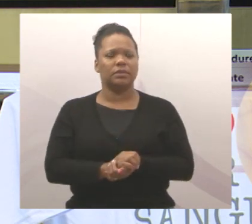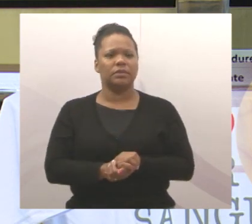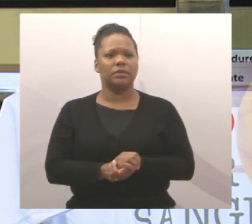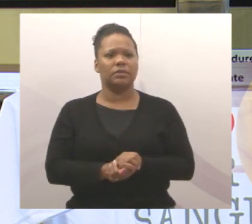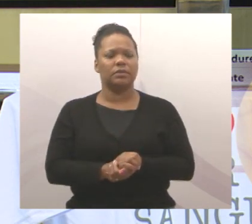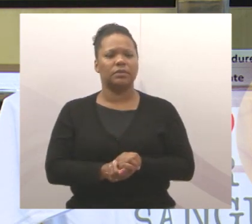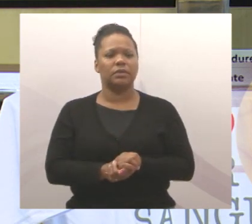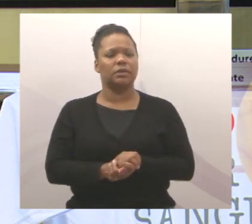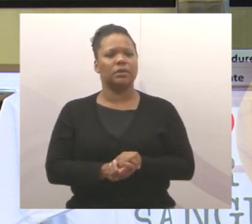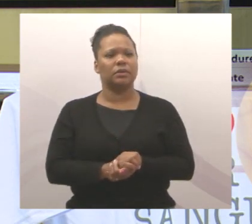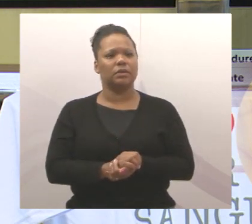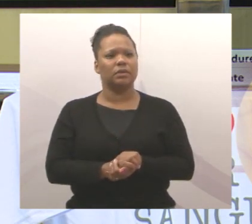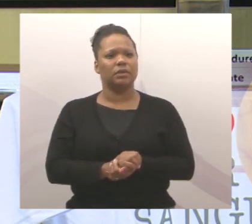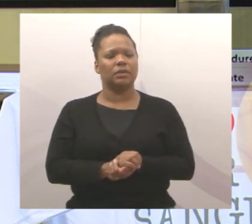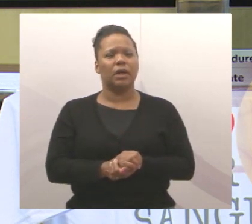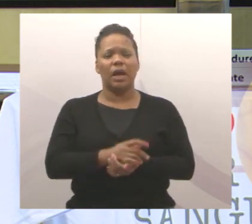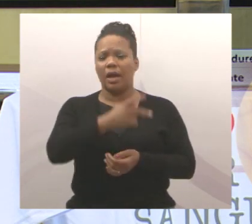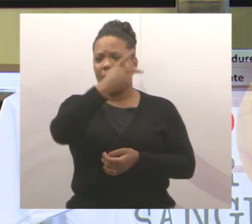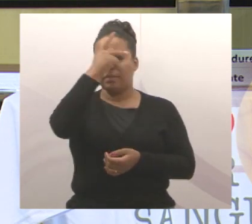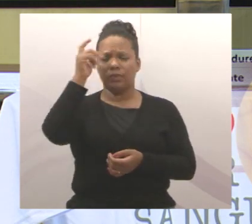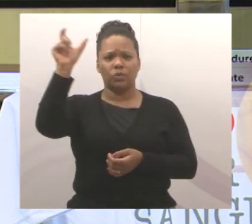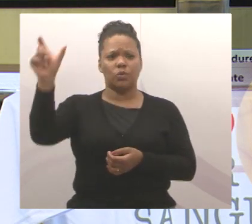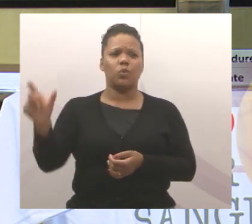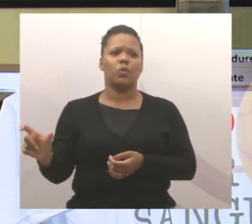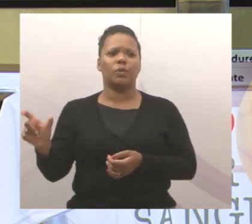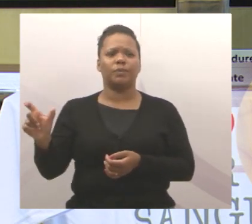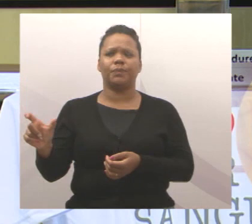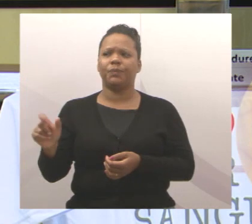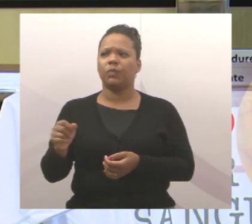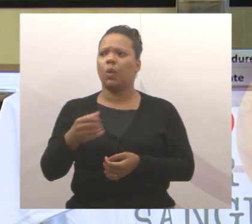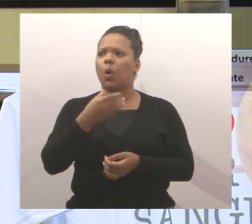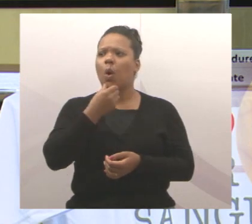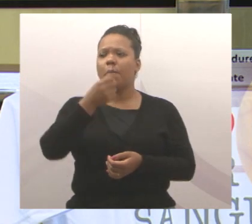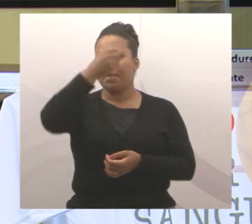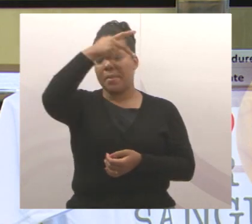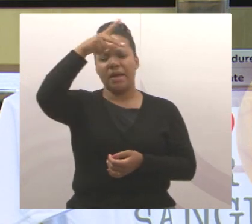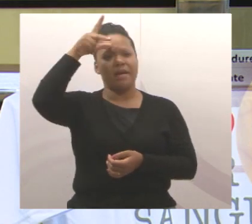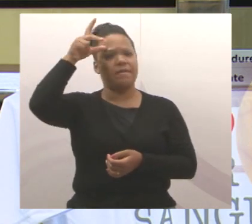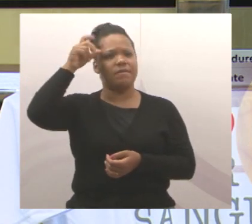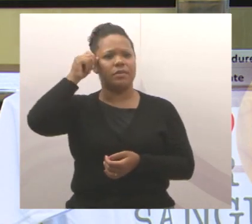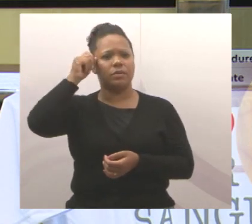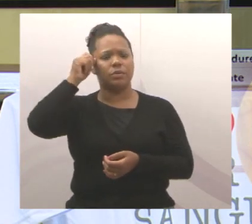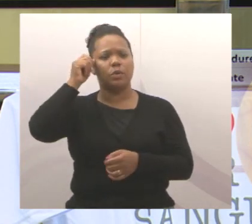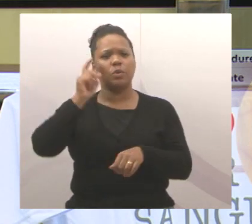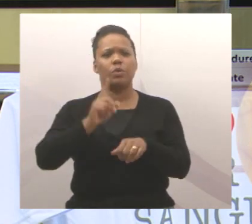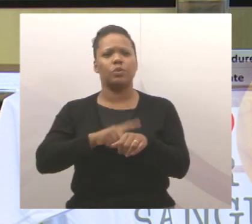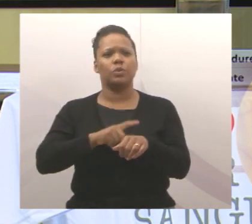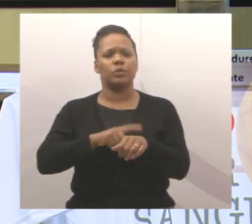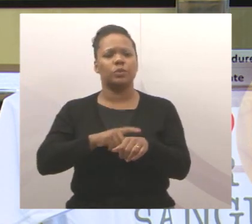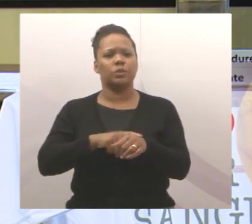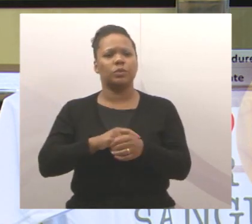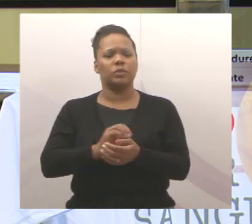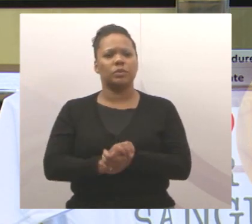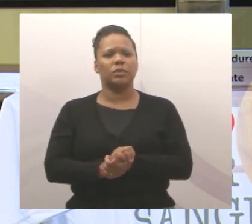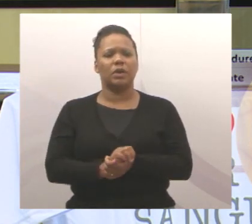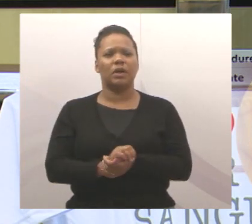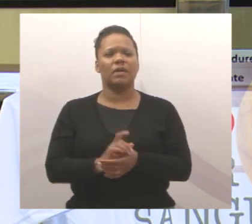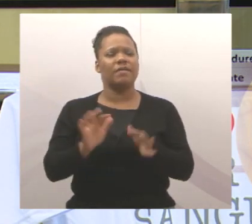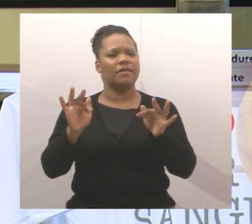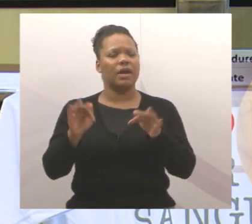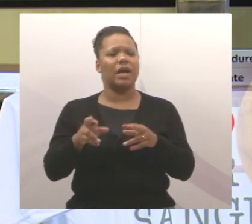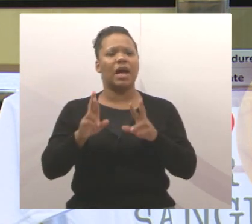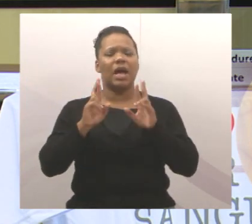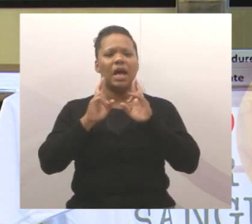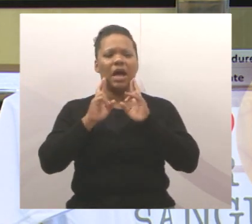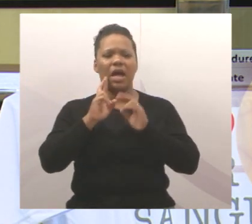Seja oportunizada ao denunciado a apresentação de razões finais no prazo legal e emitido o parecer final da